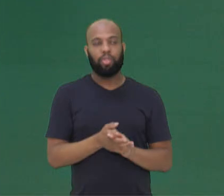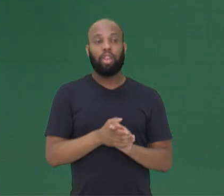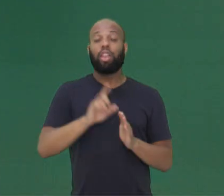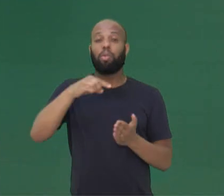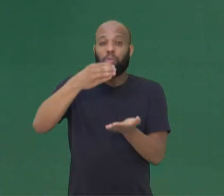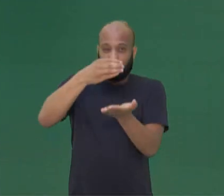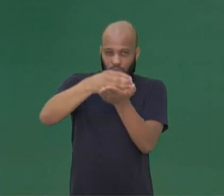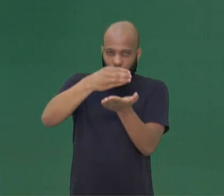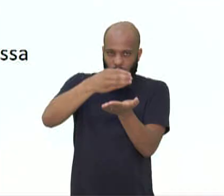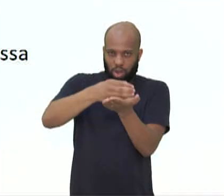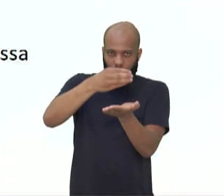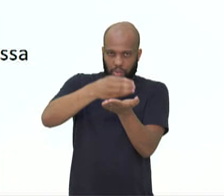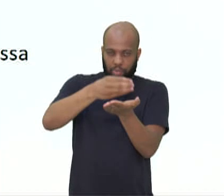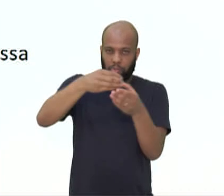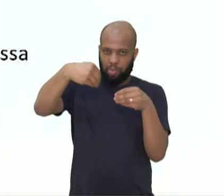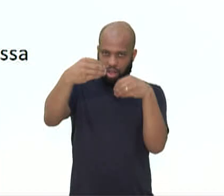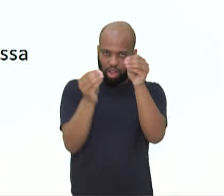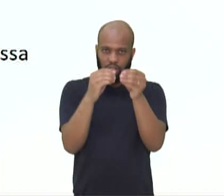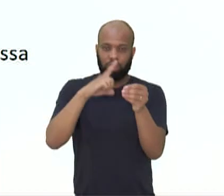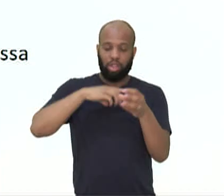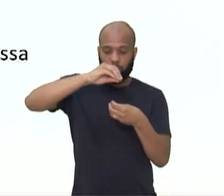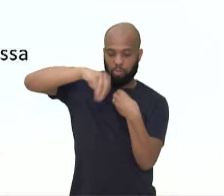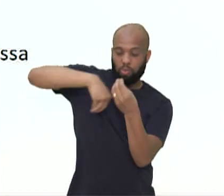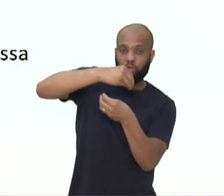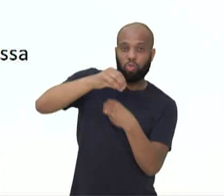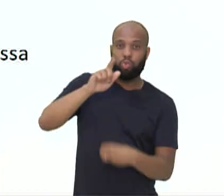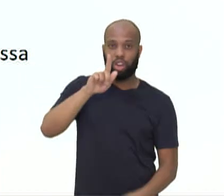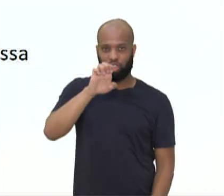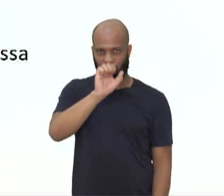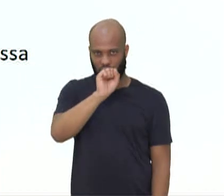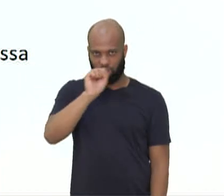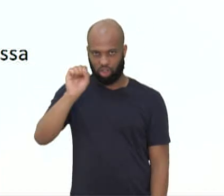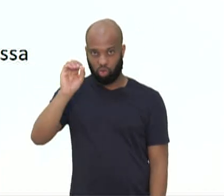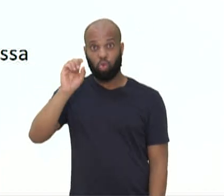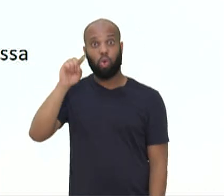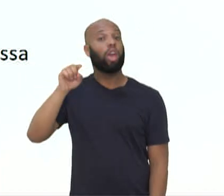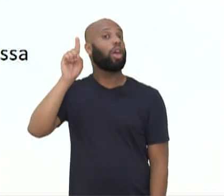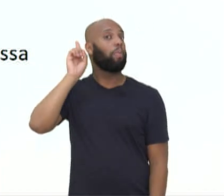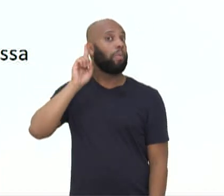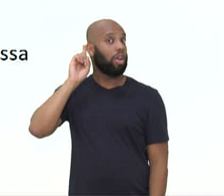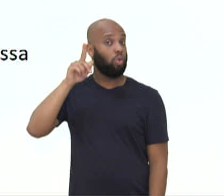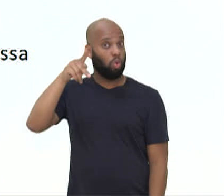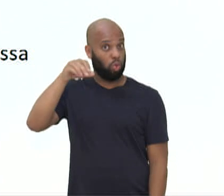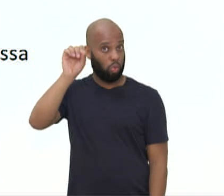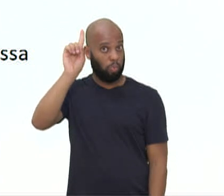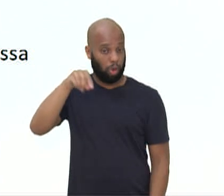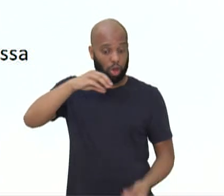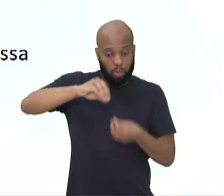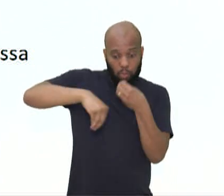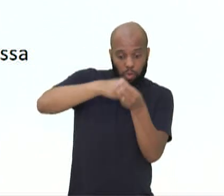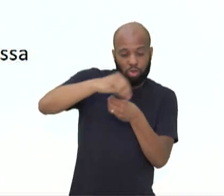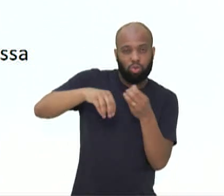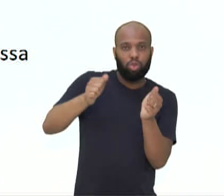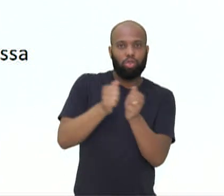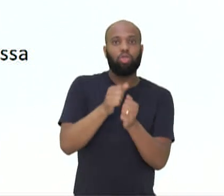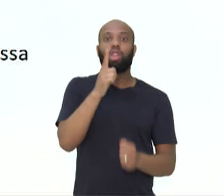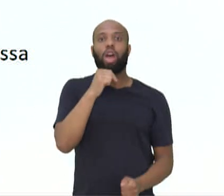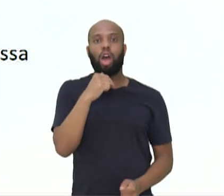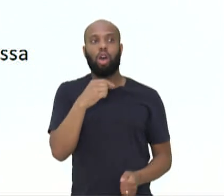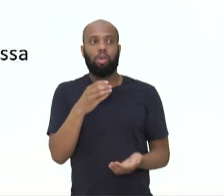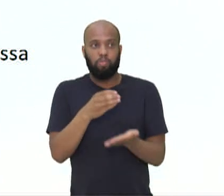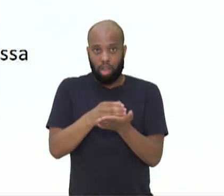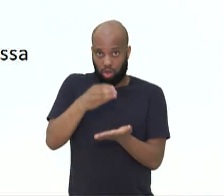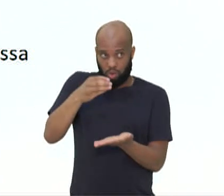plástico, a gente vai misturar o gesso com a água. Então, eu trago aqui para vocês. Eu não vou fazer, porque demora um tempinho, mas a gente vai pegar um